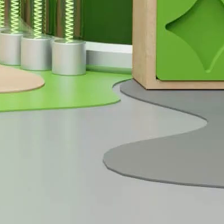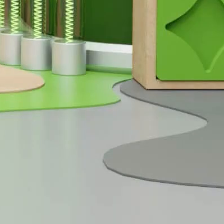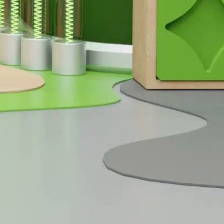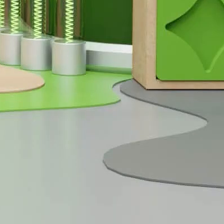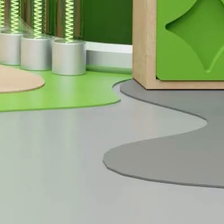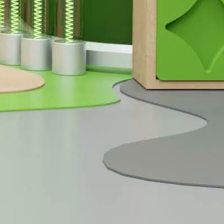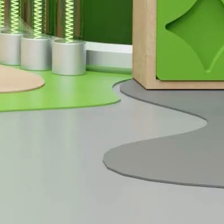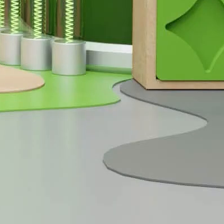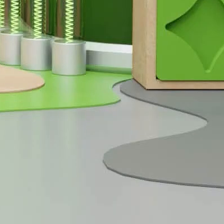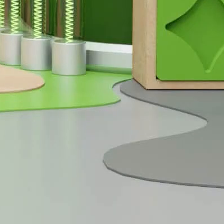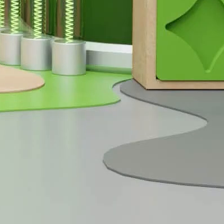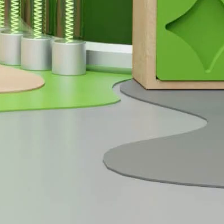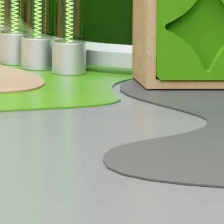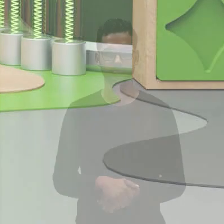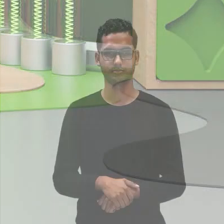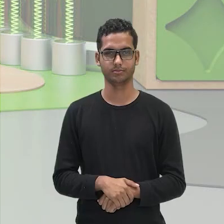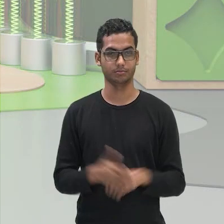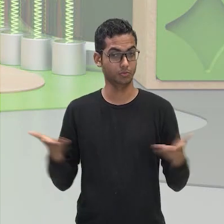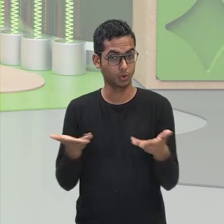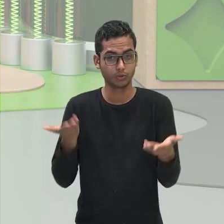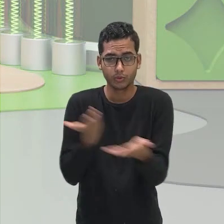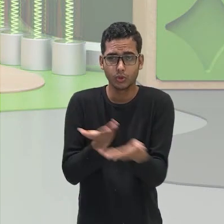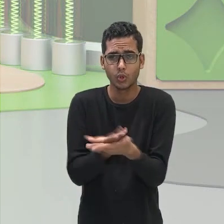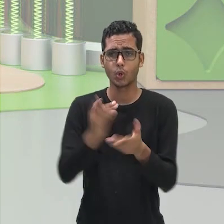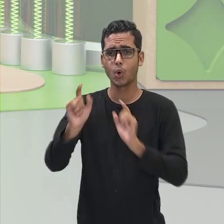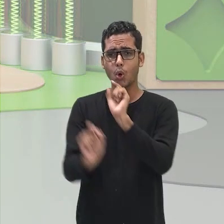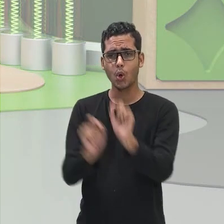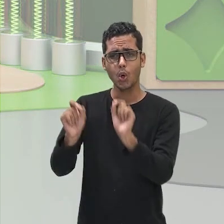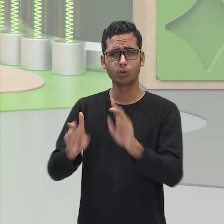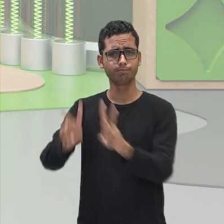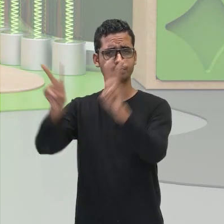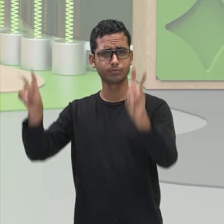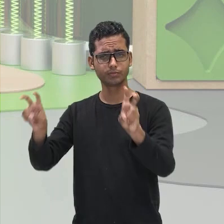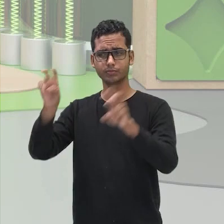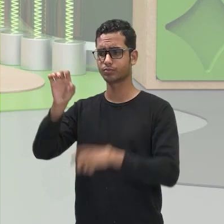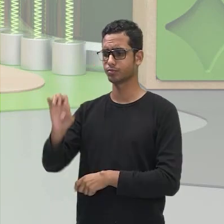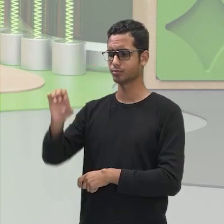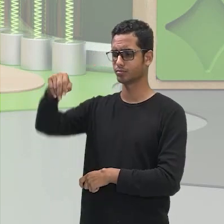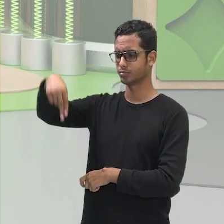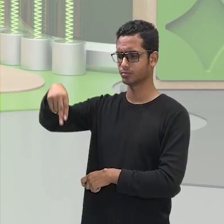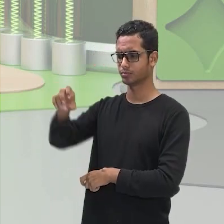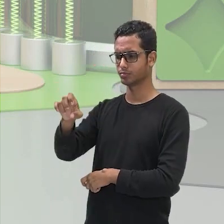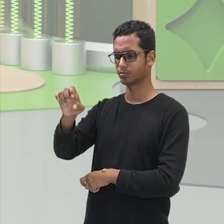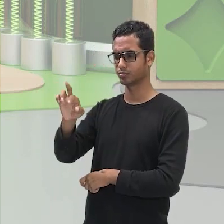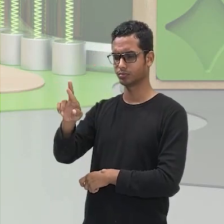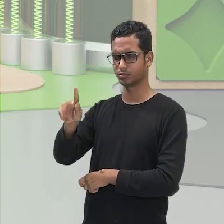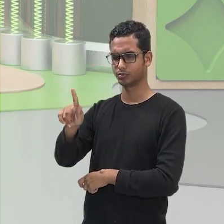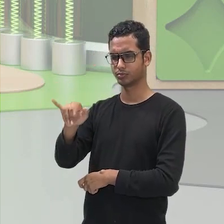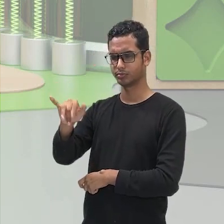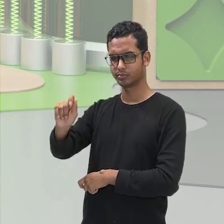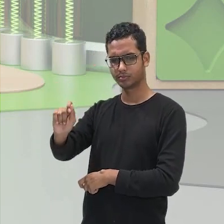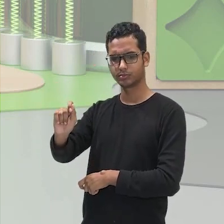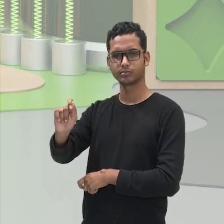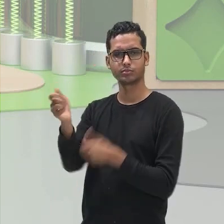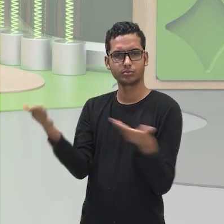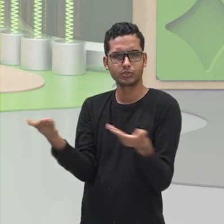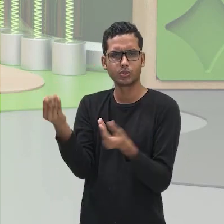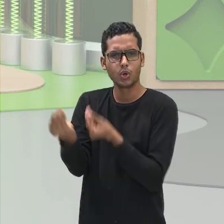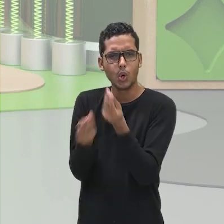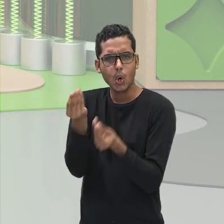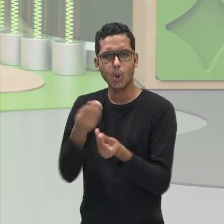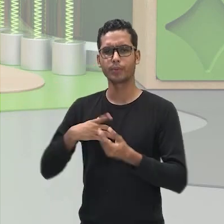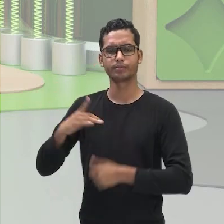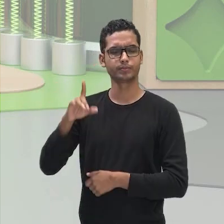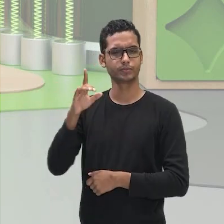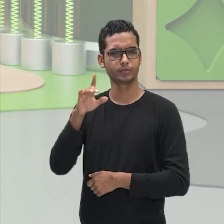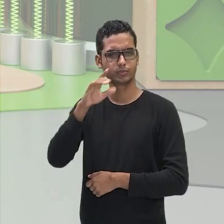E nessa aula nós vamos estudar um pouco mais sobre a energia, a gente vai ver um pouco mais dessa definição, a presença aí no nosso dia a